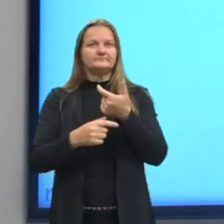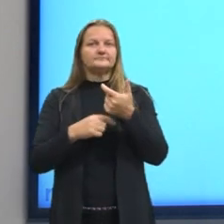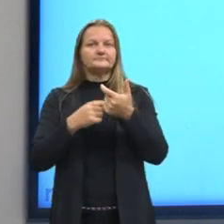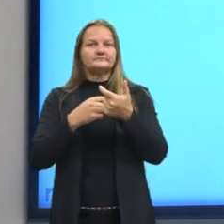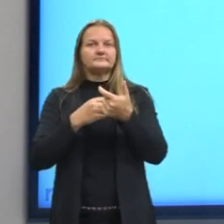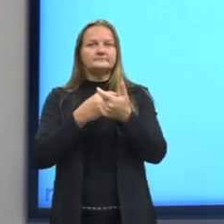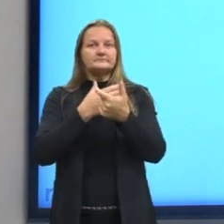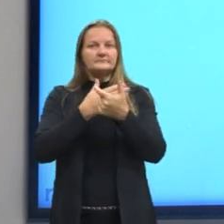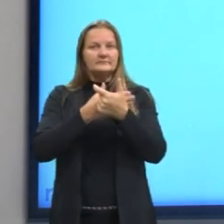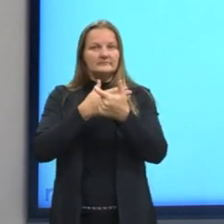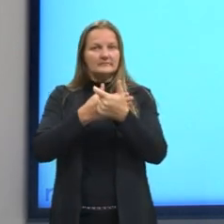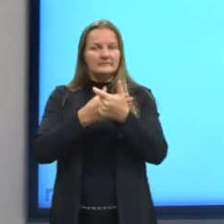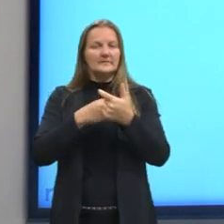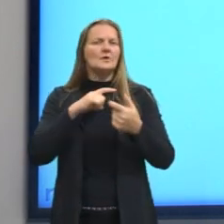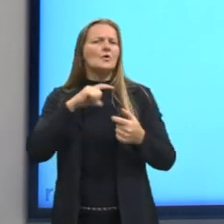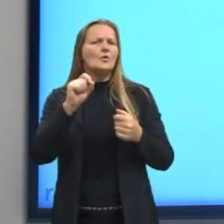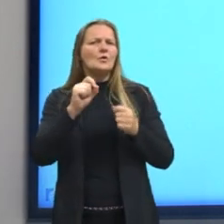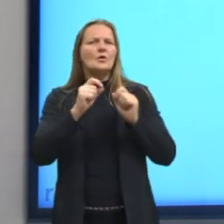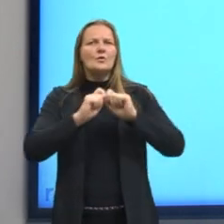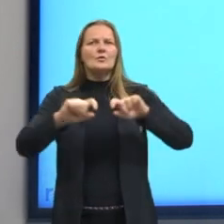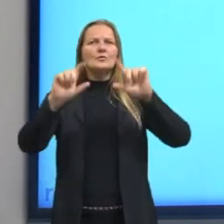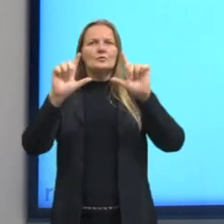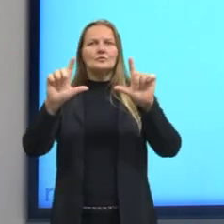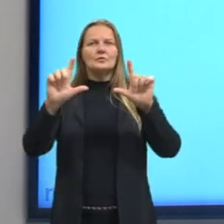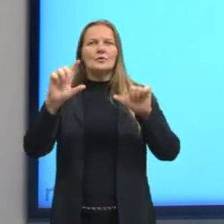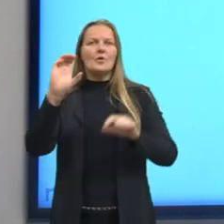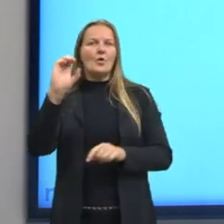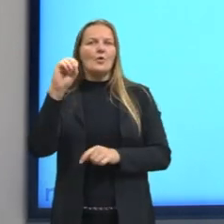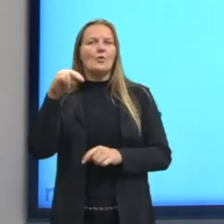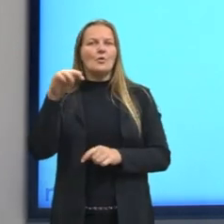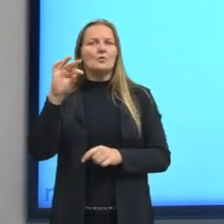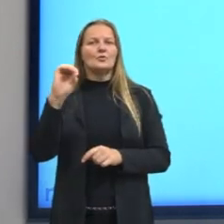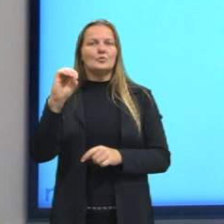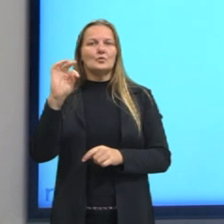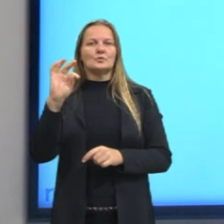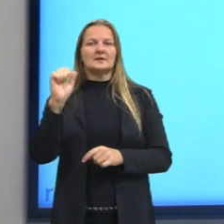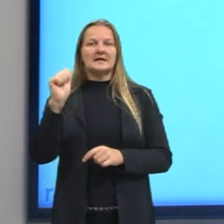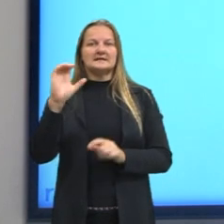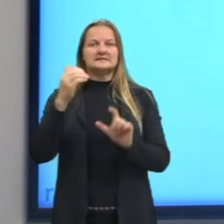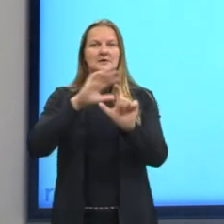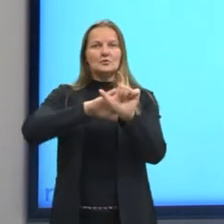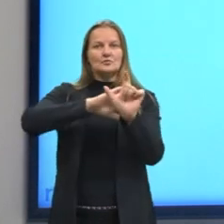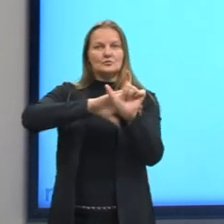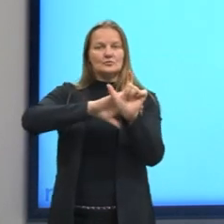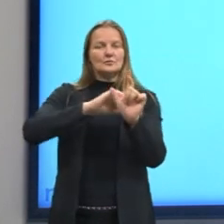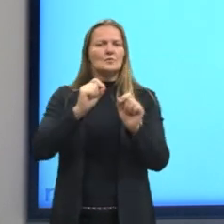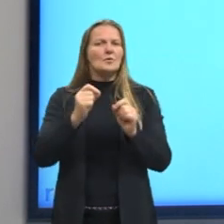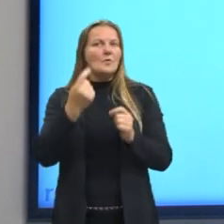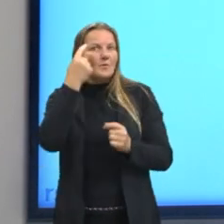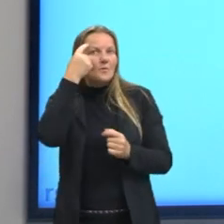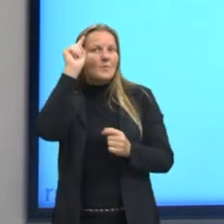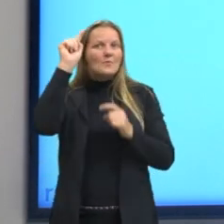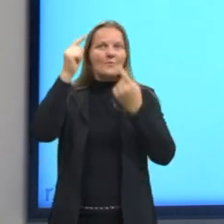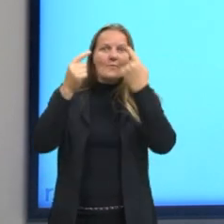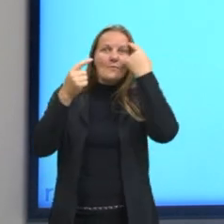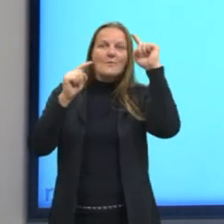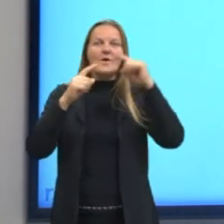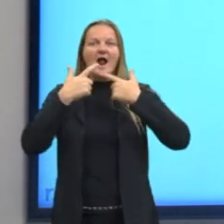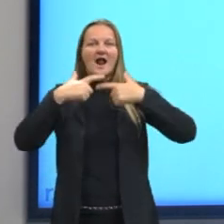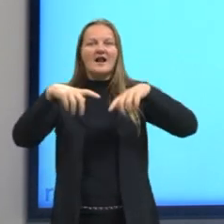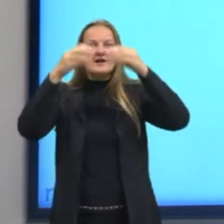slide aqui para vocês aonde eu falava que quando a gente fala em conotação sobre esse uso criativo da linguagem